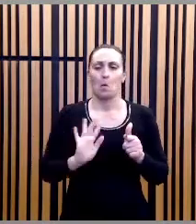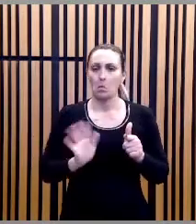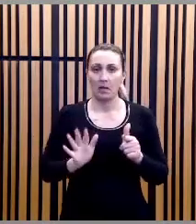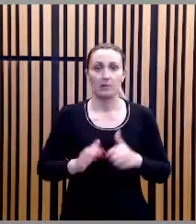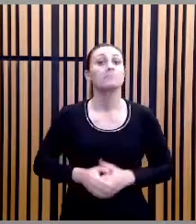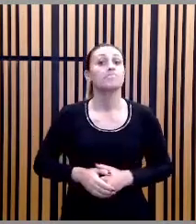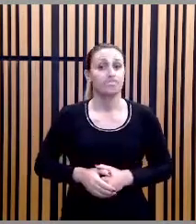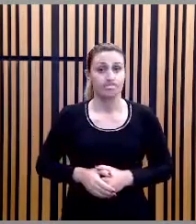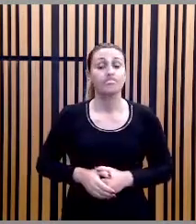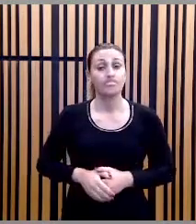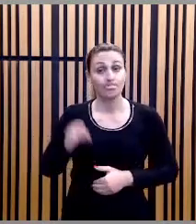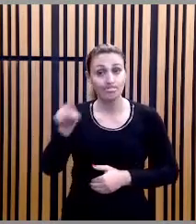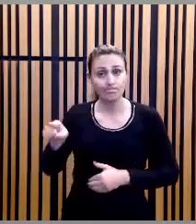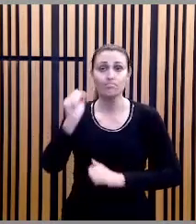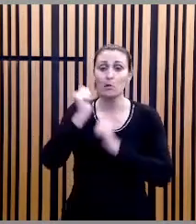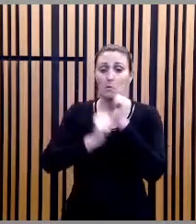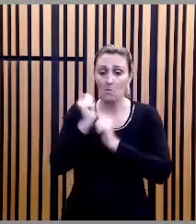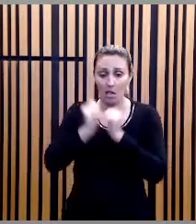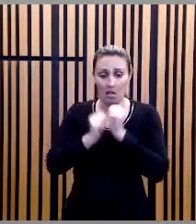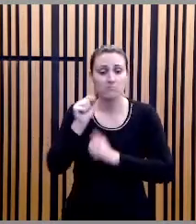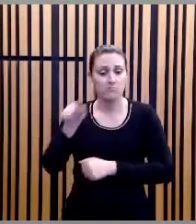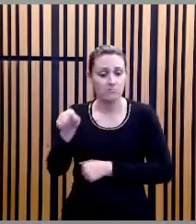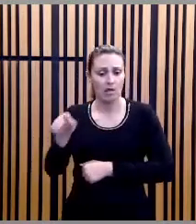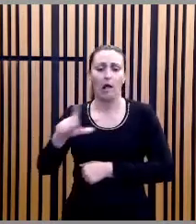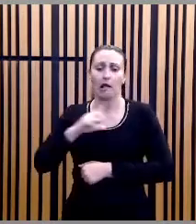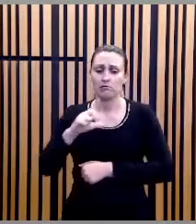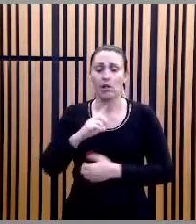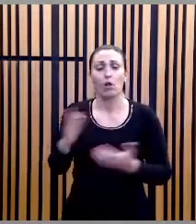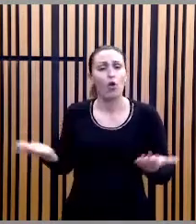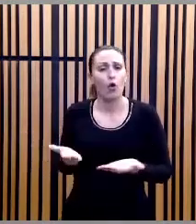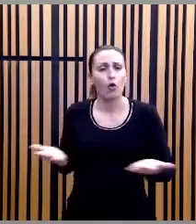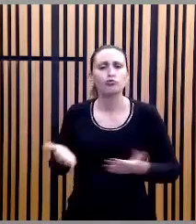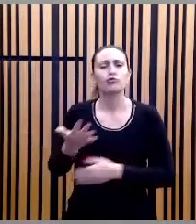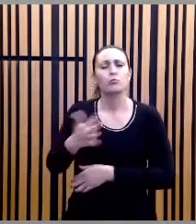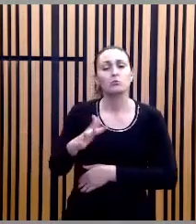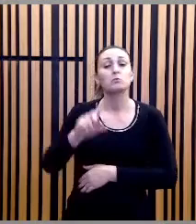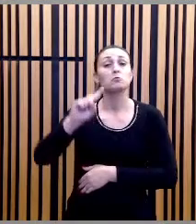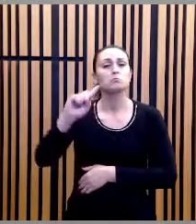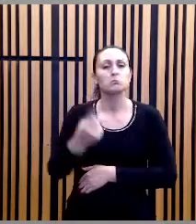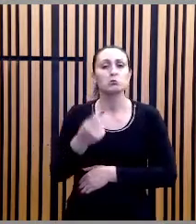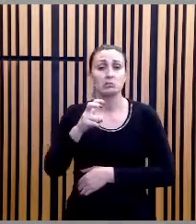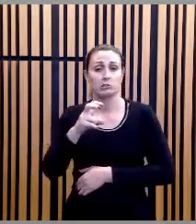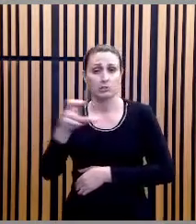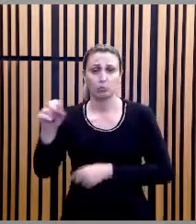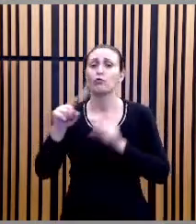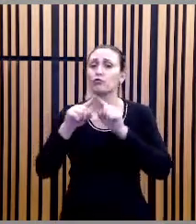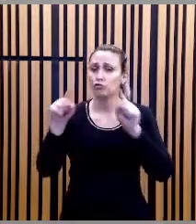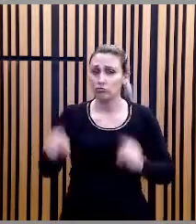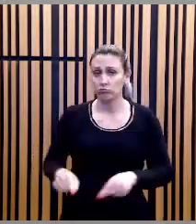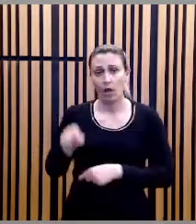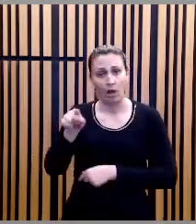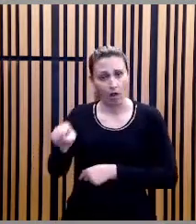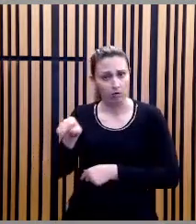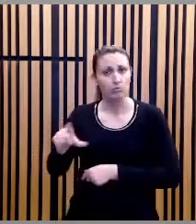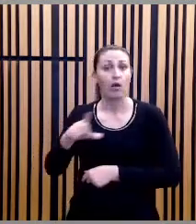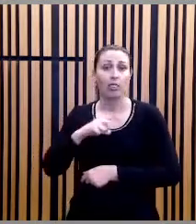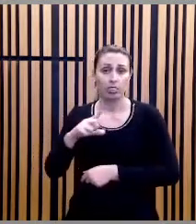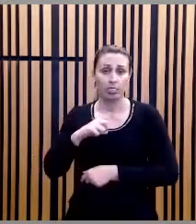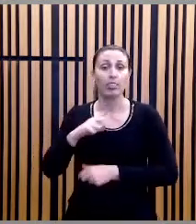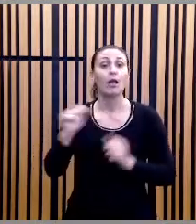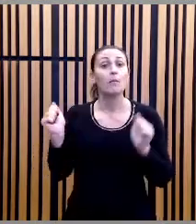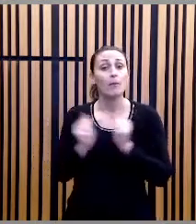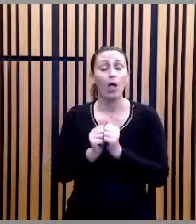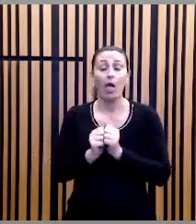A SAP é uma empresa que tem hoje na faixa aí de 1.500 colaboradores, mais ou menos. É uma empresa de